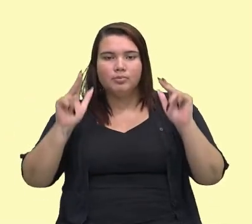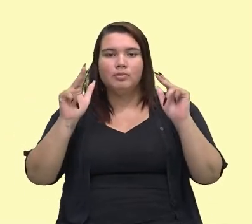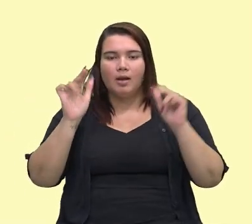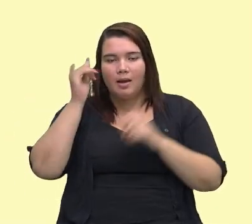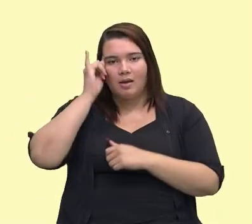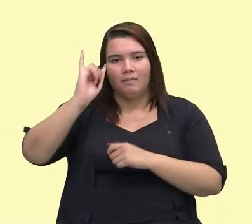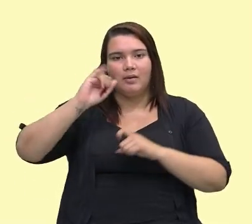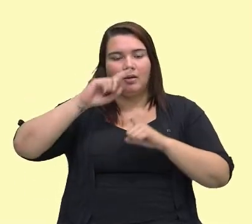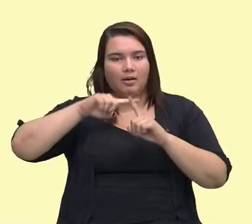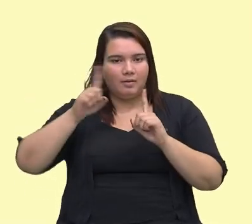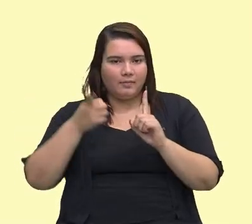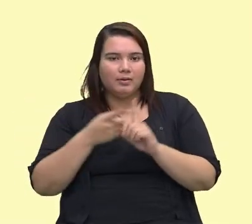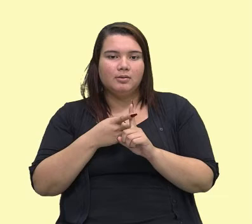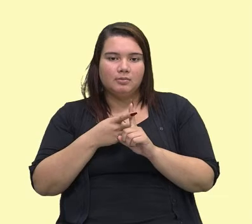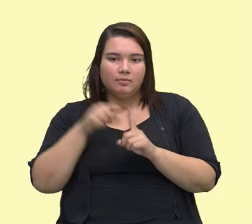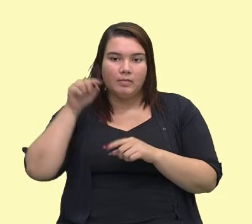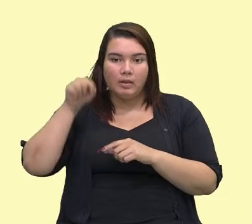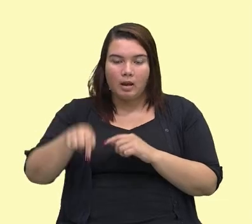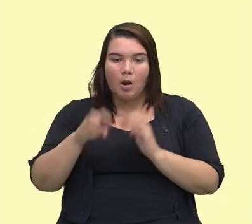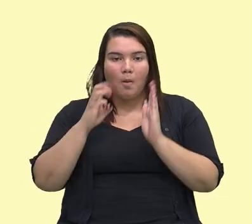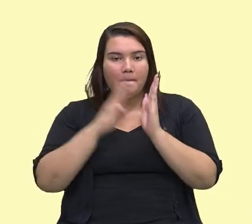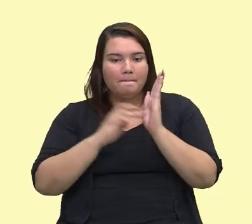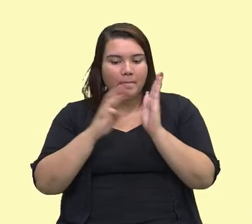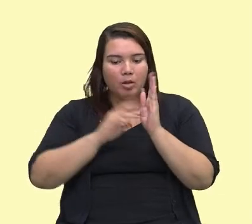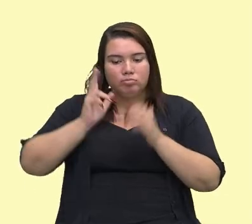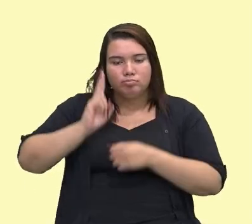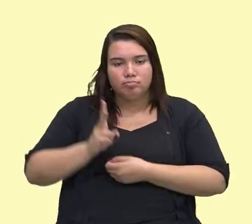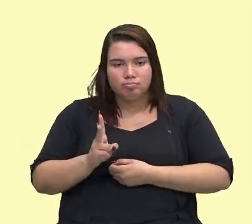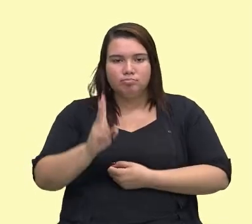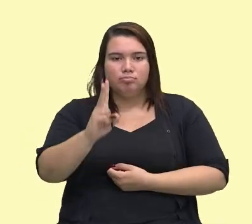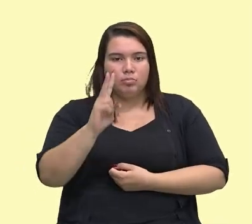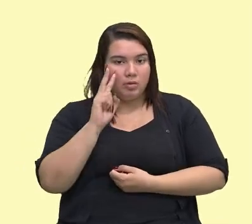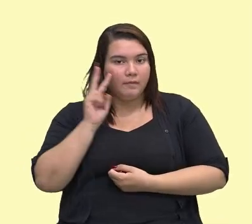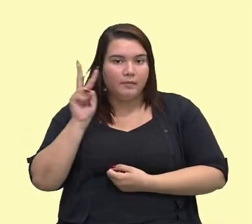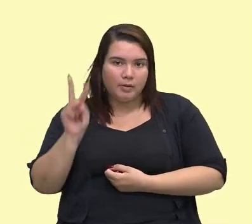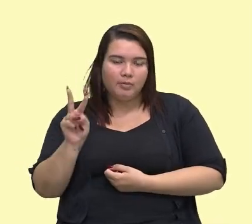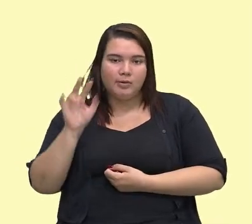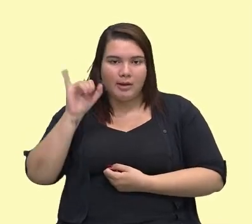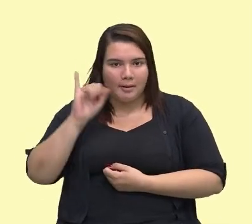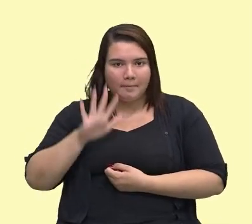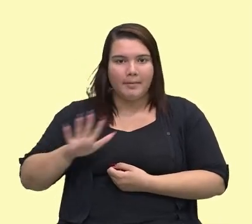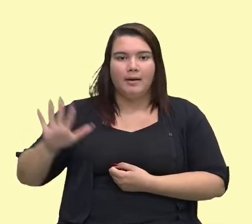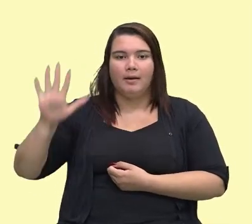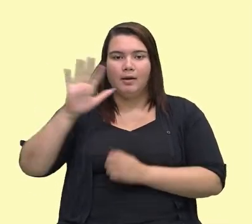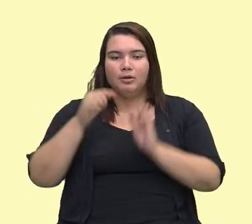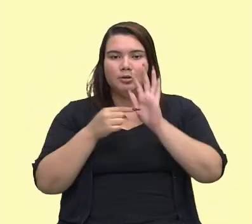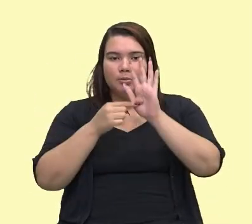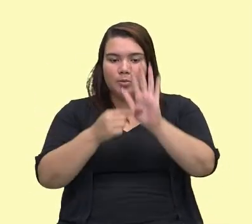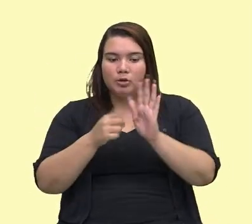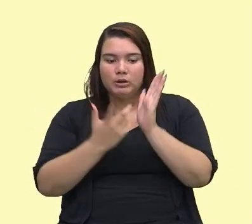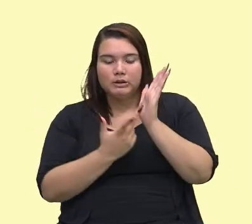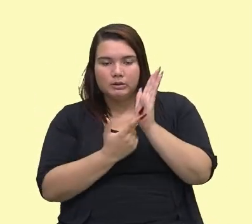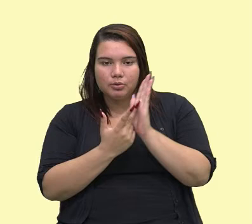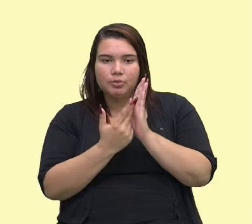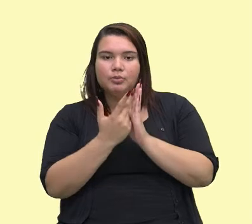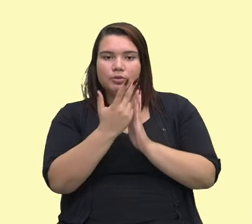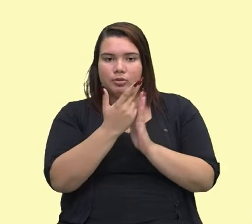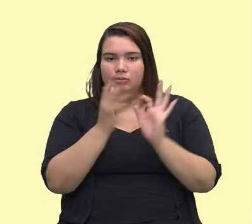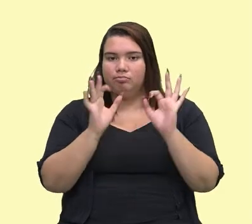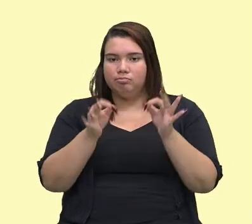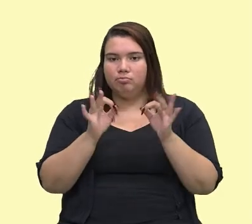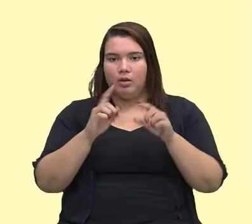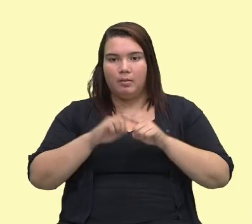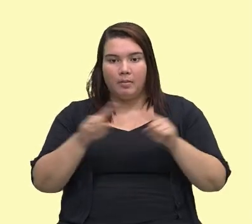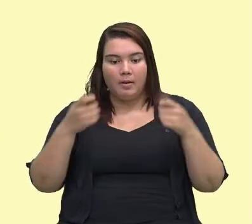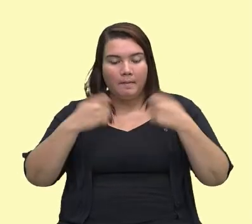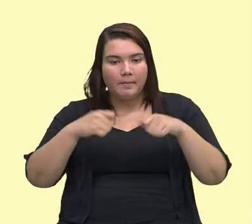essa gravidez. Ele é um método definitivo, como você pôde observar, é feito aí uma cirurgia, né? Mas aí requer